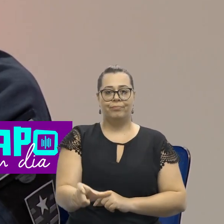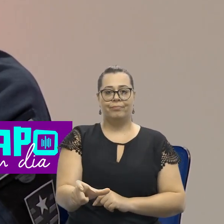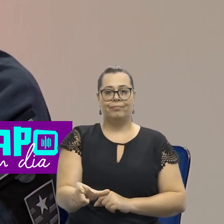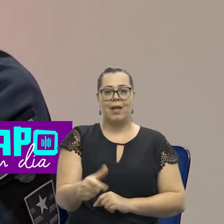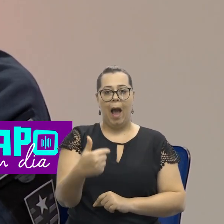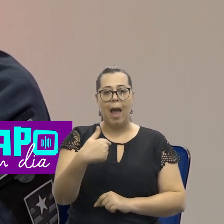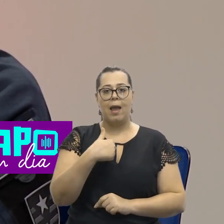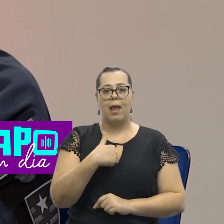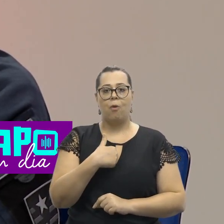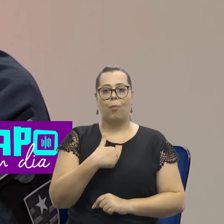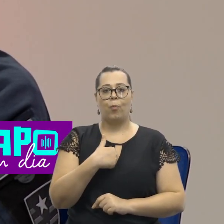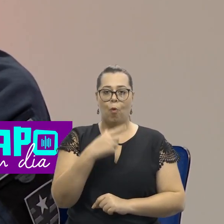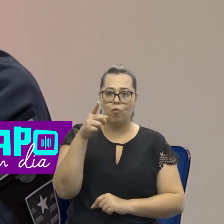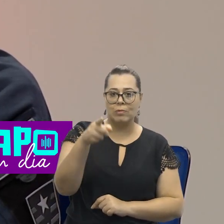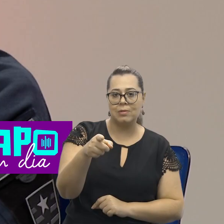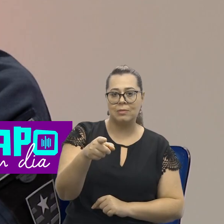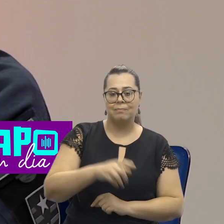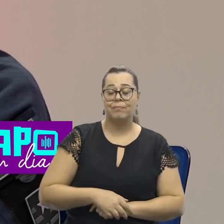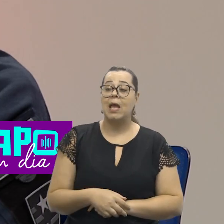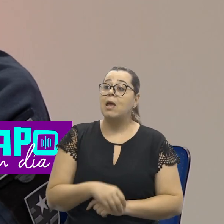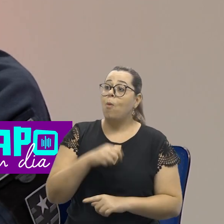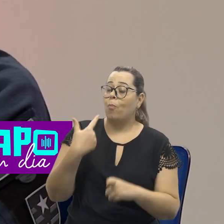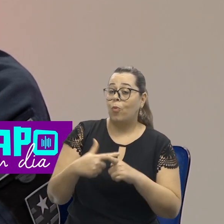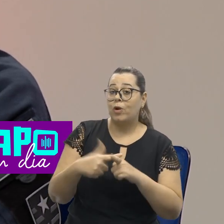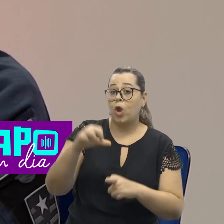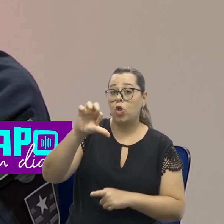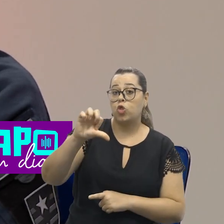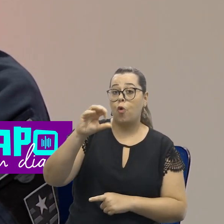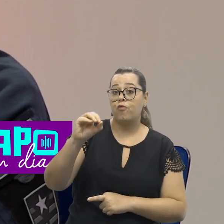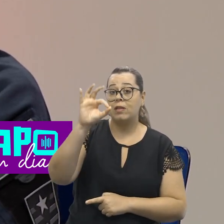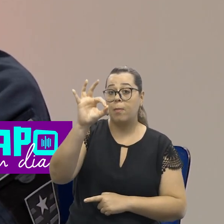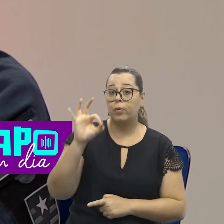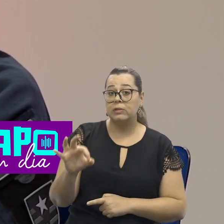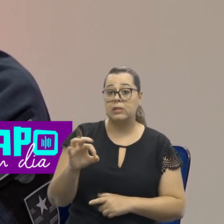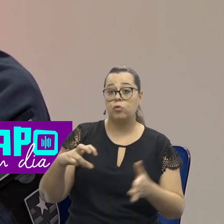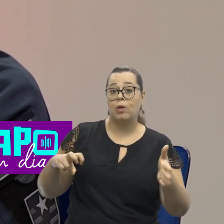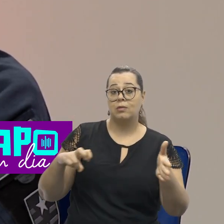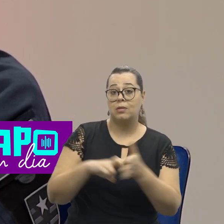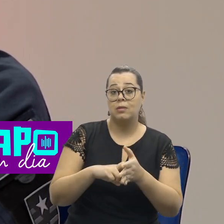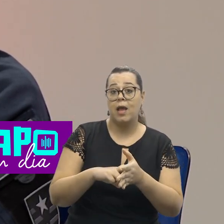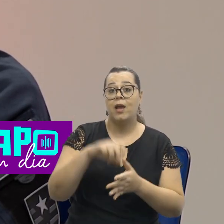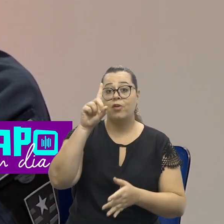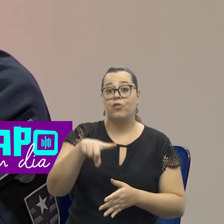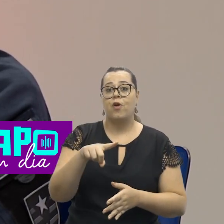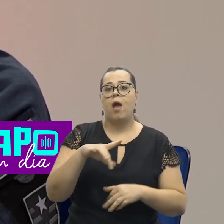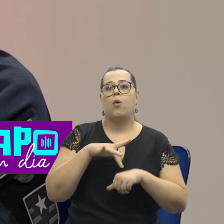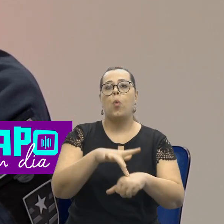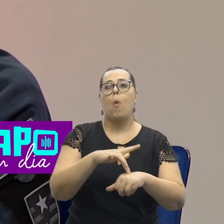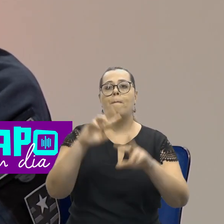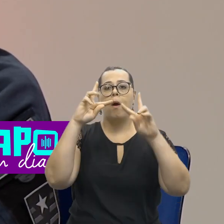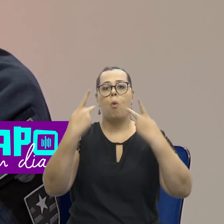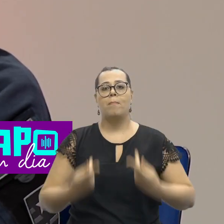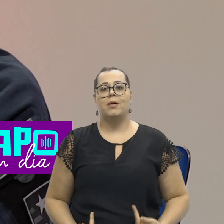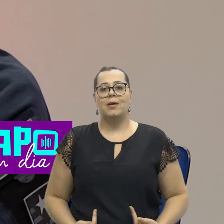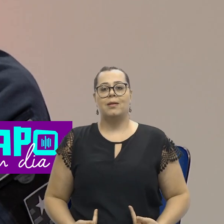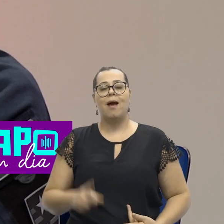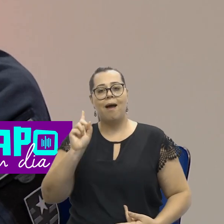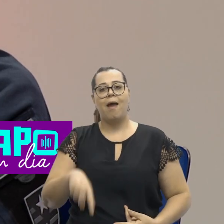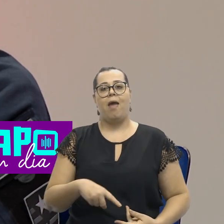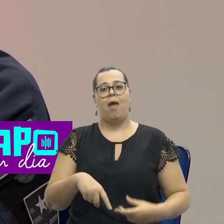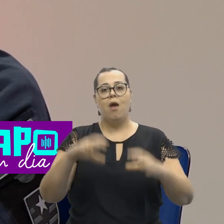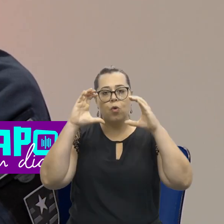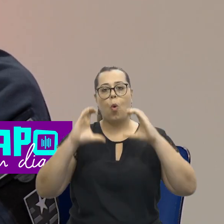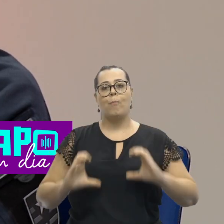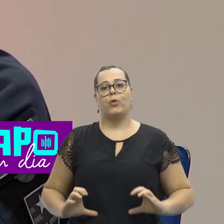tem um dado que realmente chama muita atenção. 90% dos acidentes de trânsito, a causa deles é uma causa humana, é uma causa comportamental.